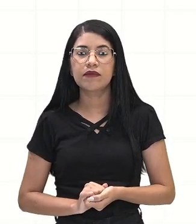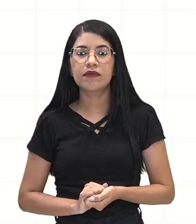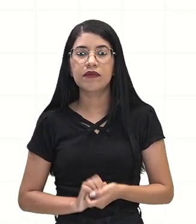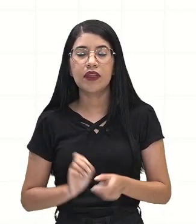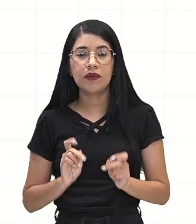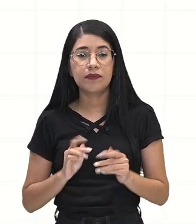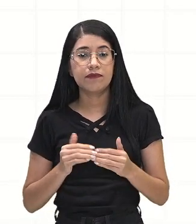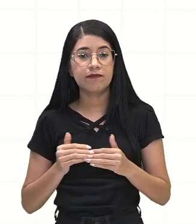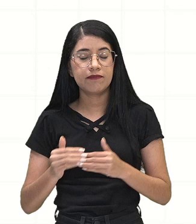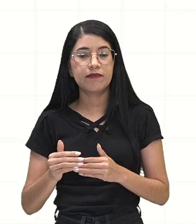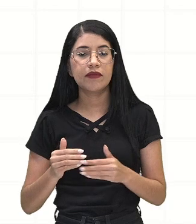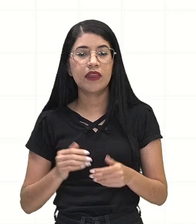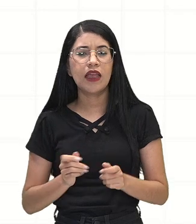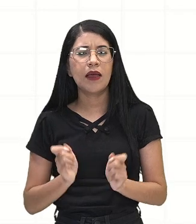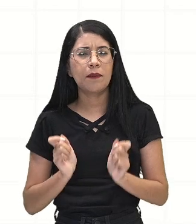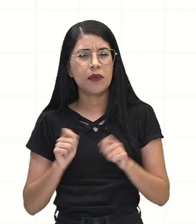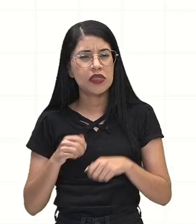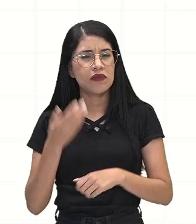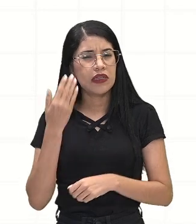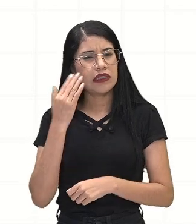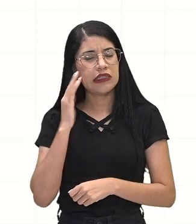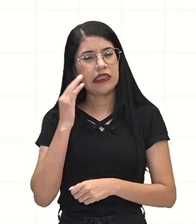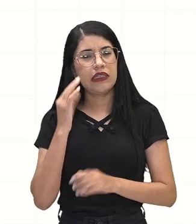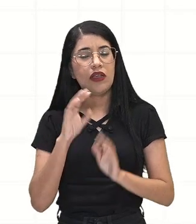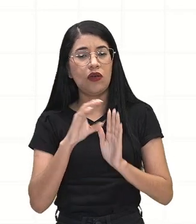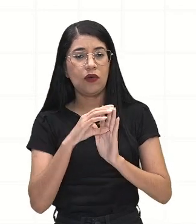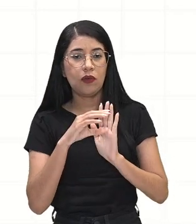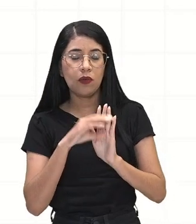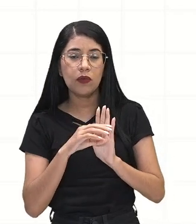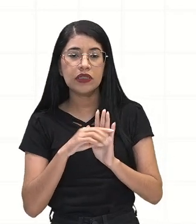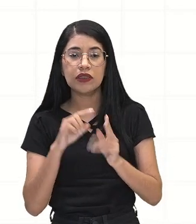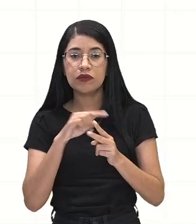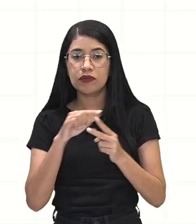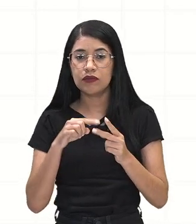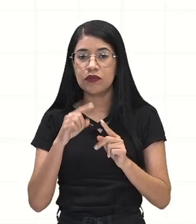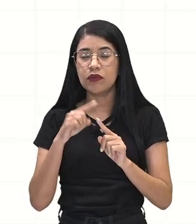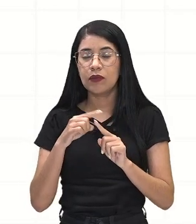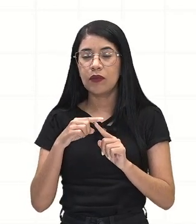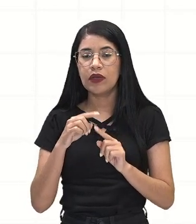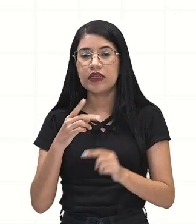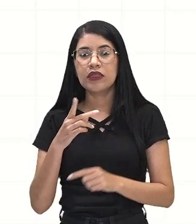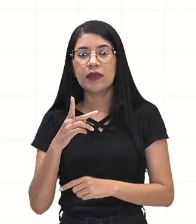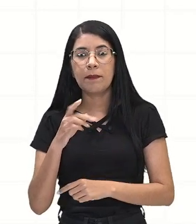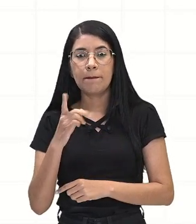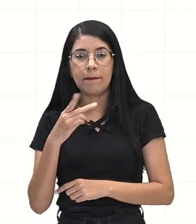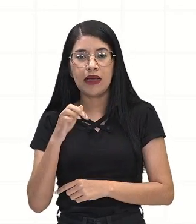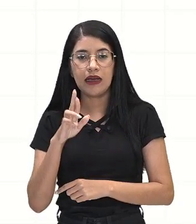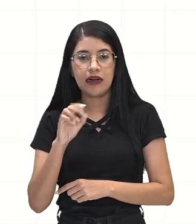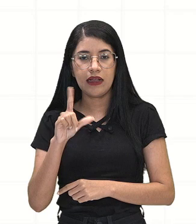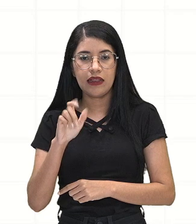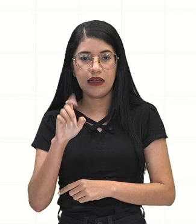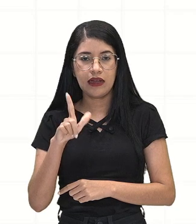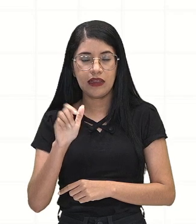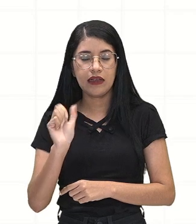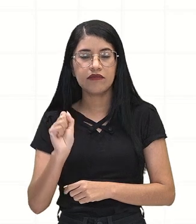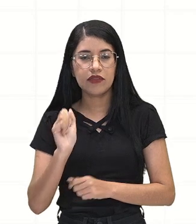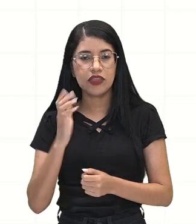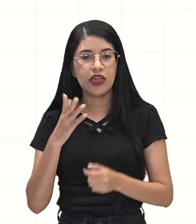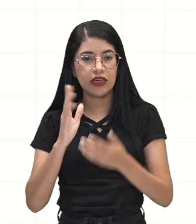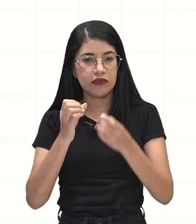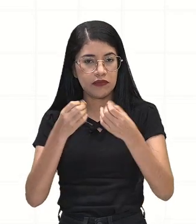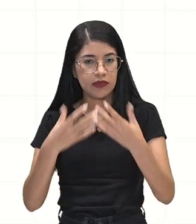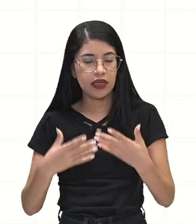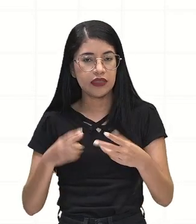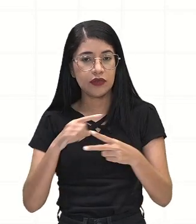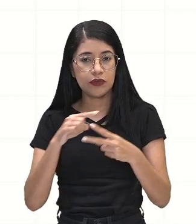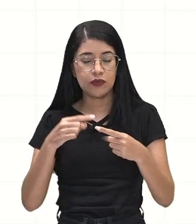Então, a gente já conseguiu entender o conceito de reta paralela. O que é uma reta paralela? O que são retas paralelas, Duas ou mais